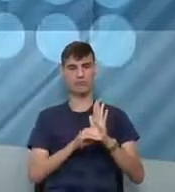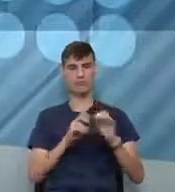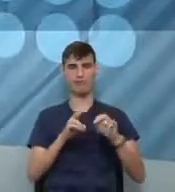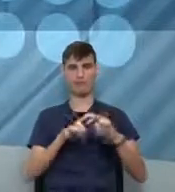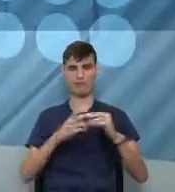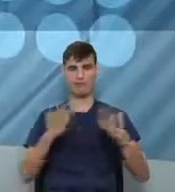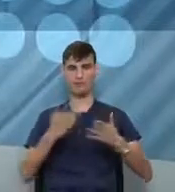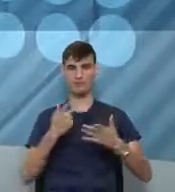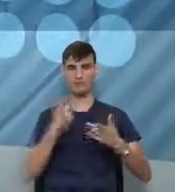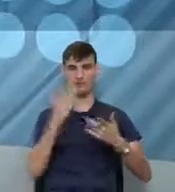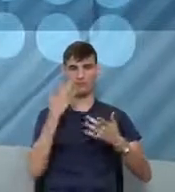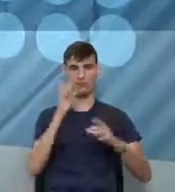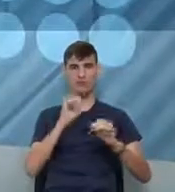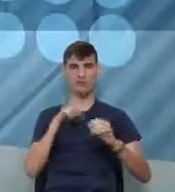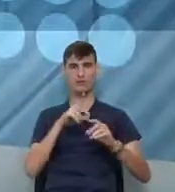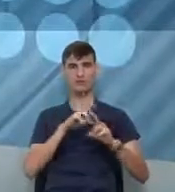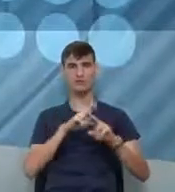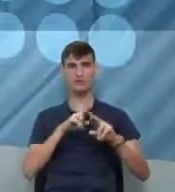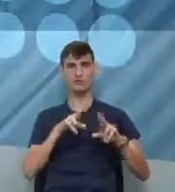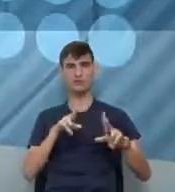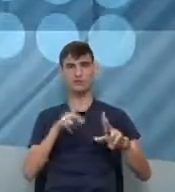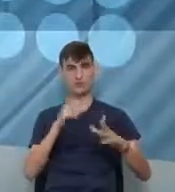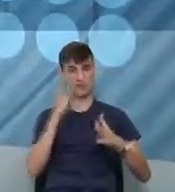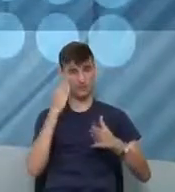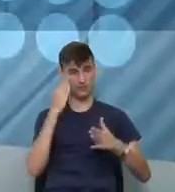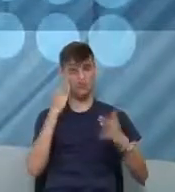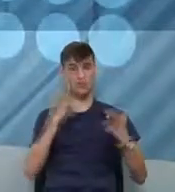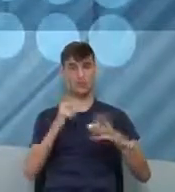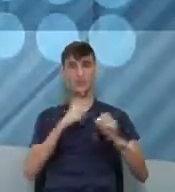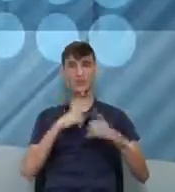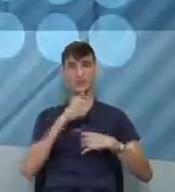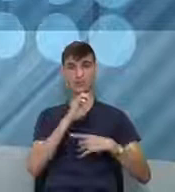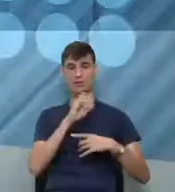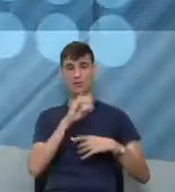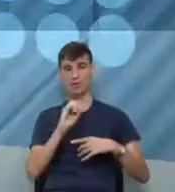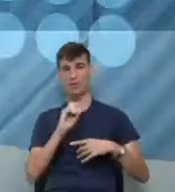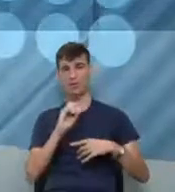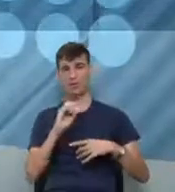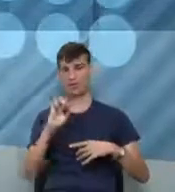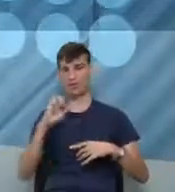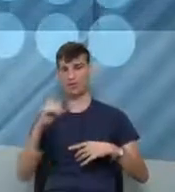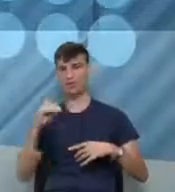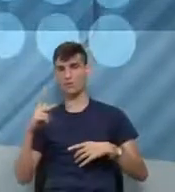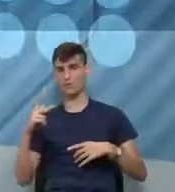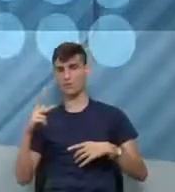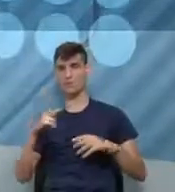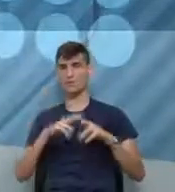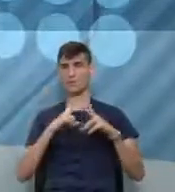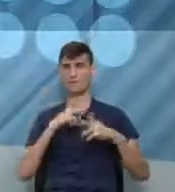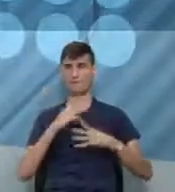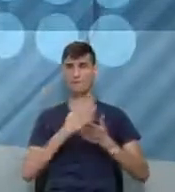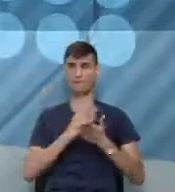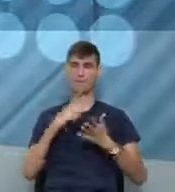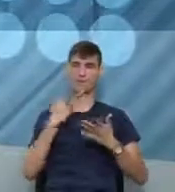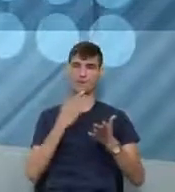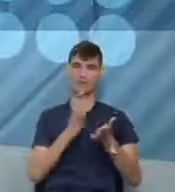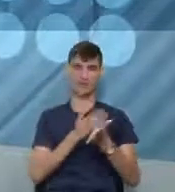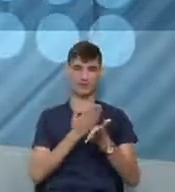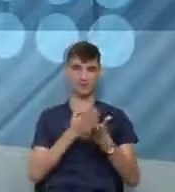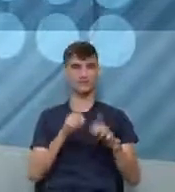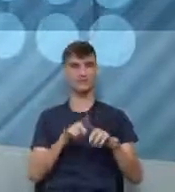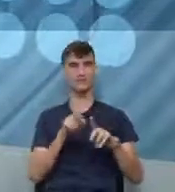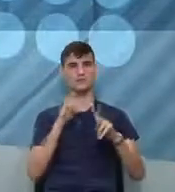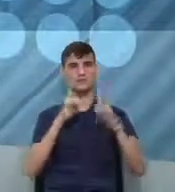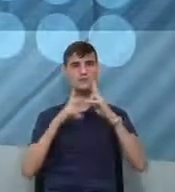sei agora o que é uma equação diferencial, qual é a diferença de uma EDO para uma EDP. Isso também tem no nosso livro para que